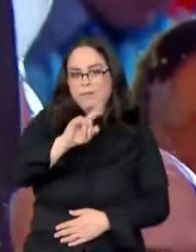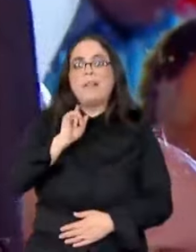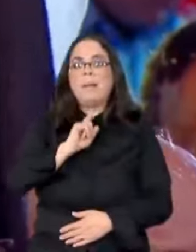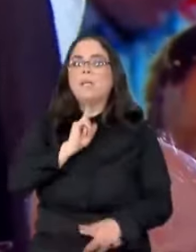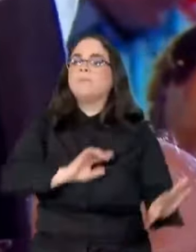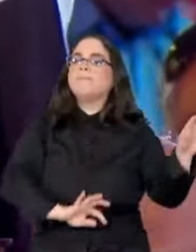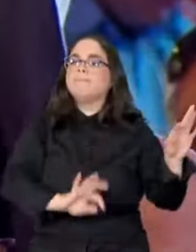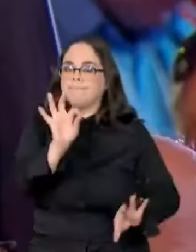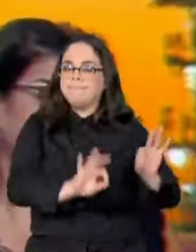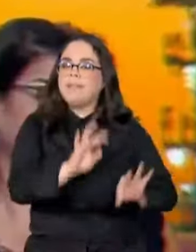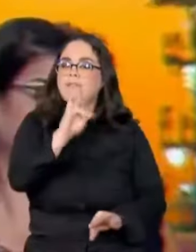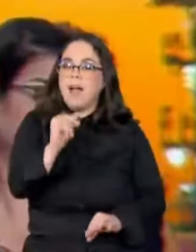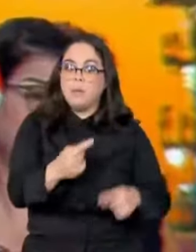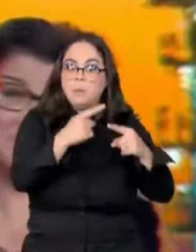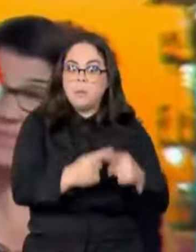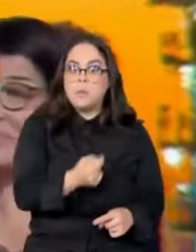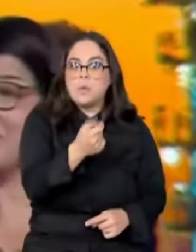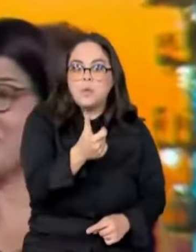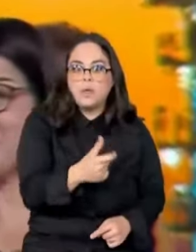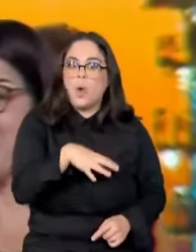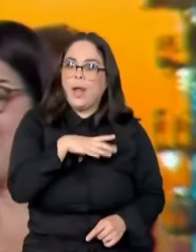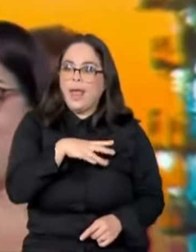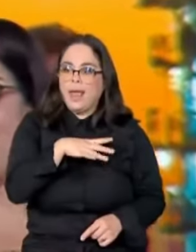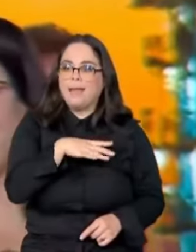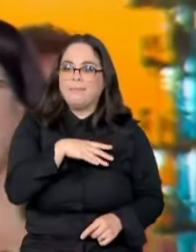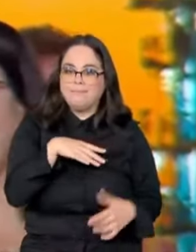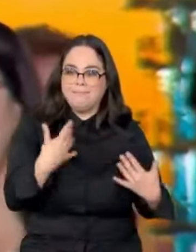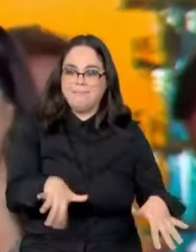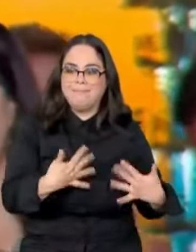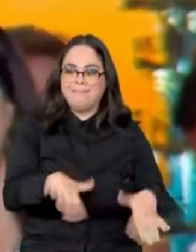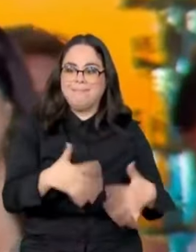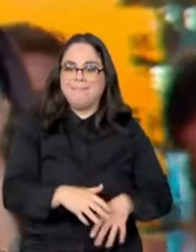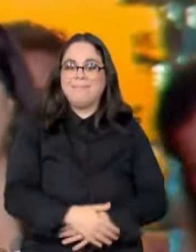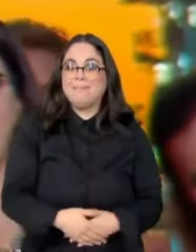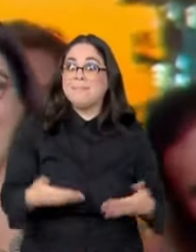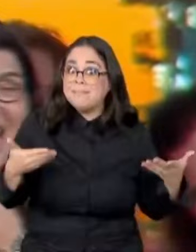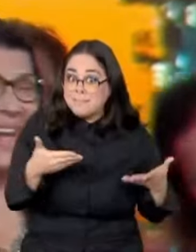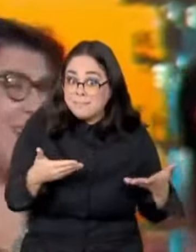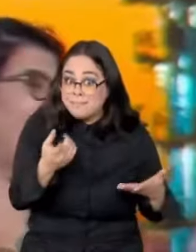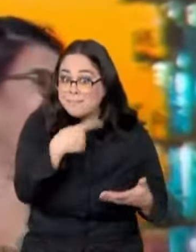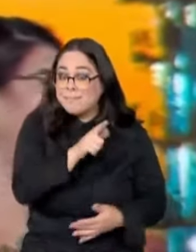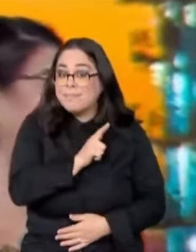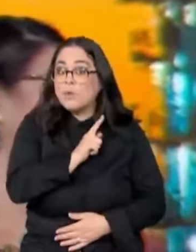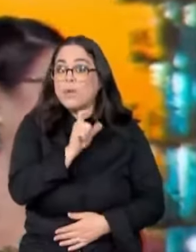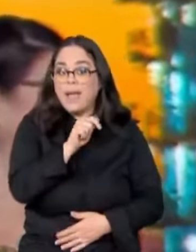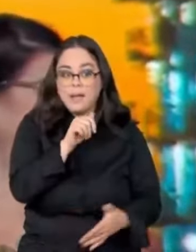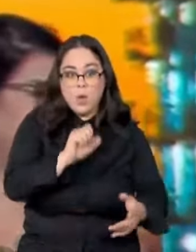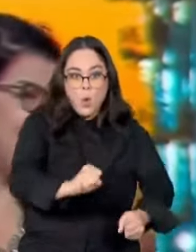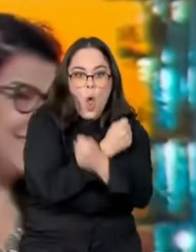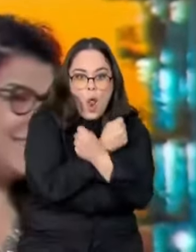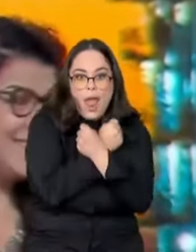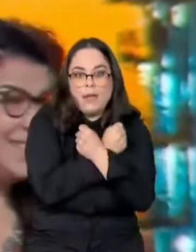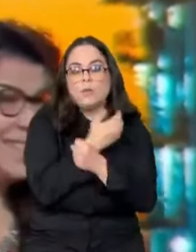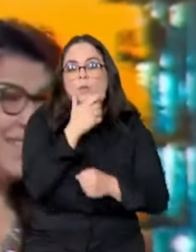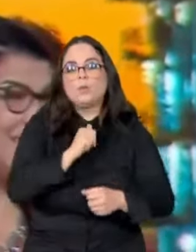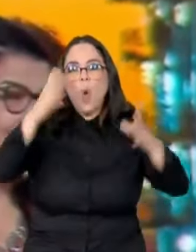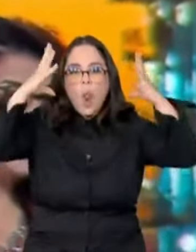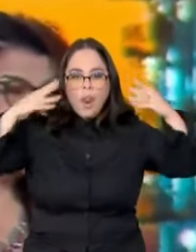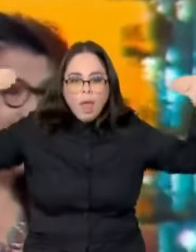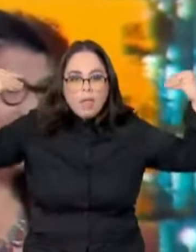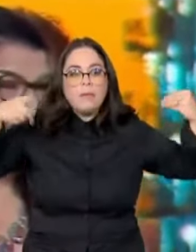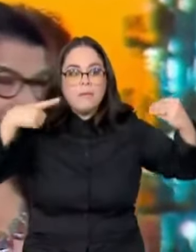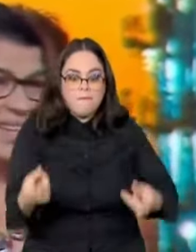porque ele vai para a semifinal com o Coringão. E agora nós temos um goleador holandês que